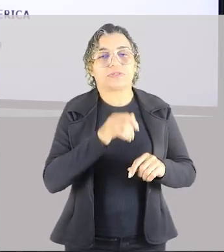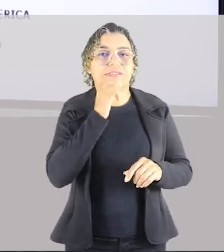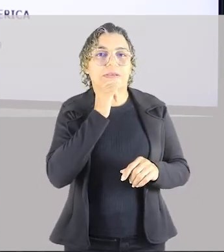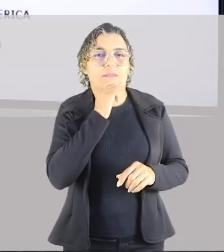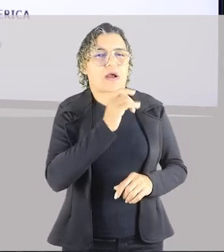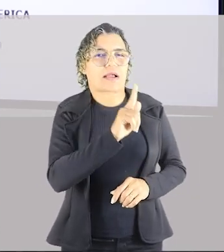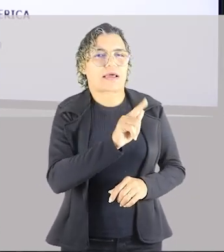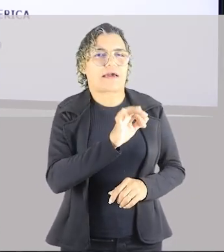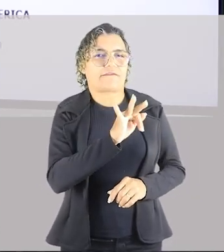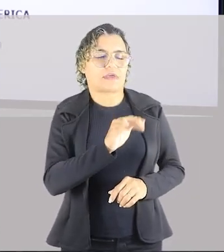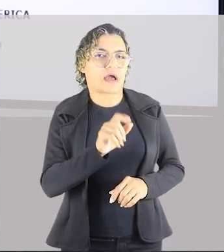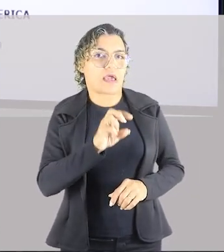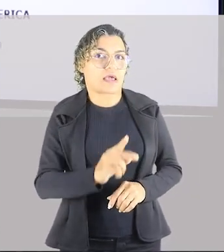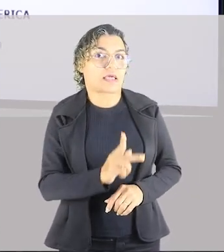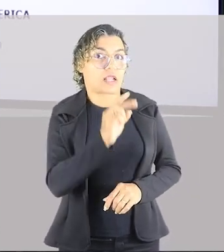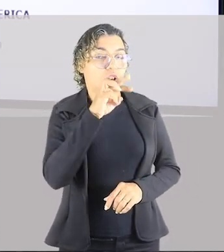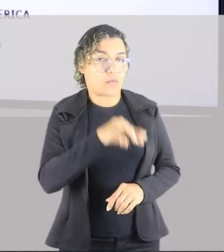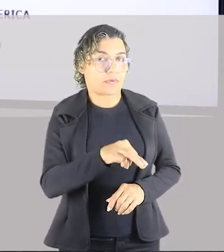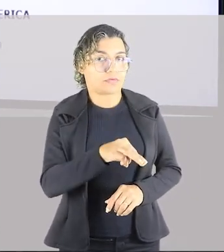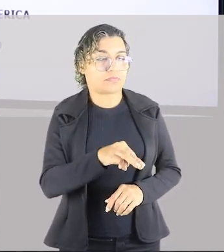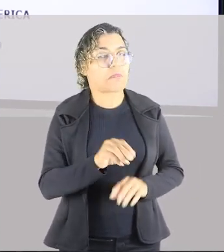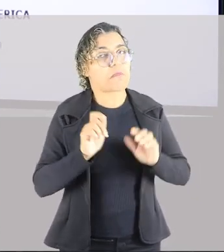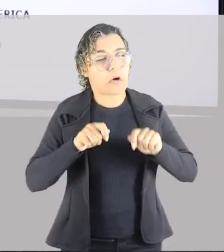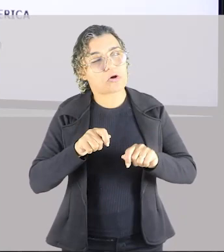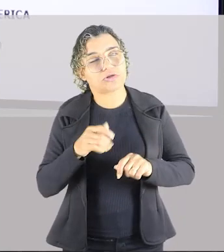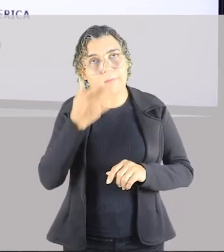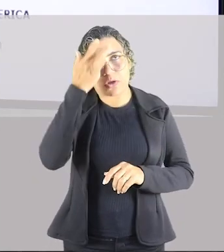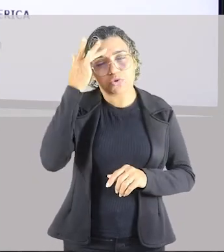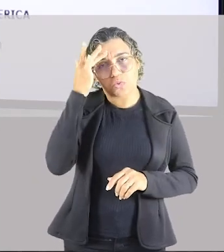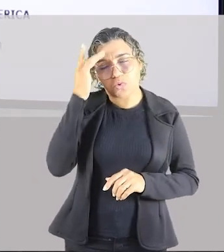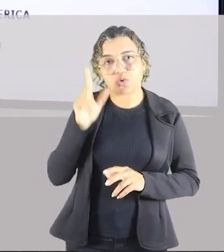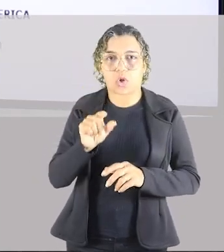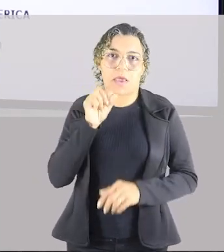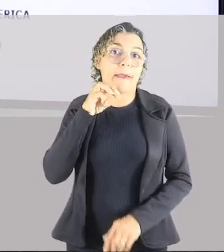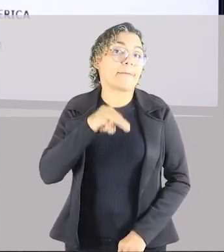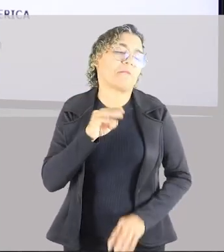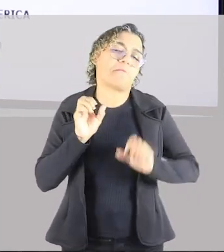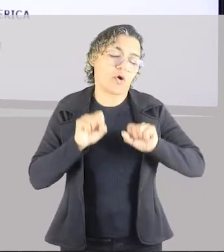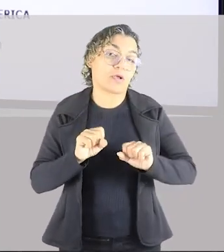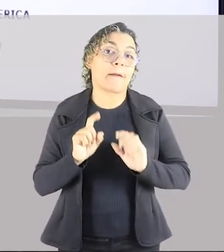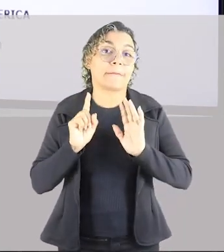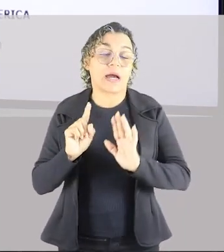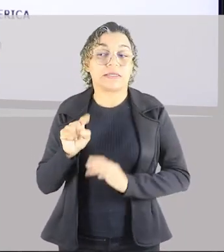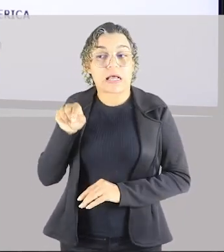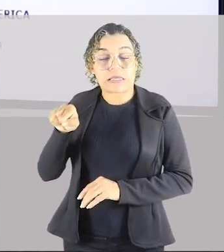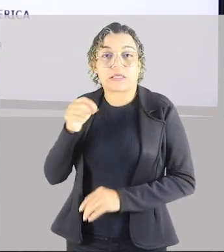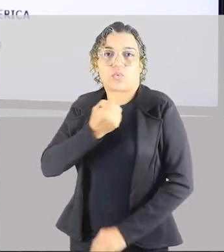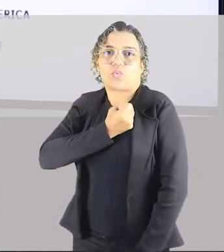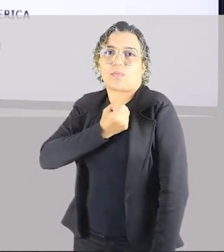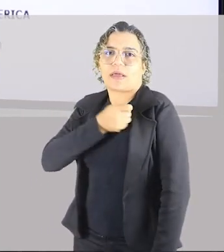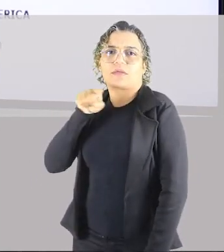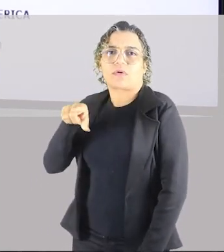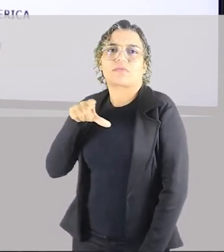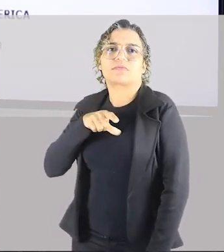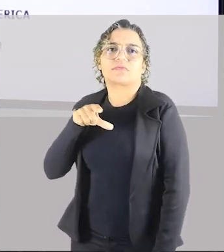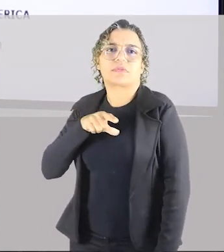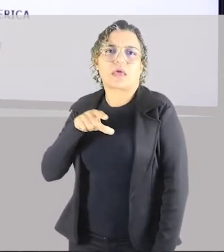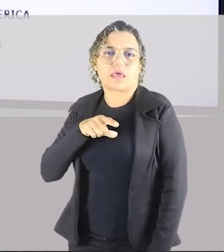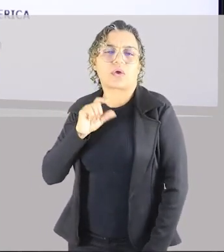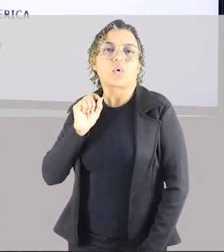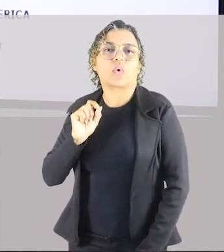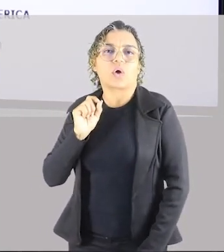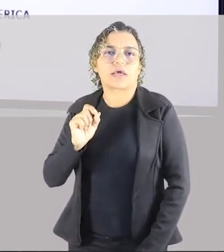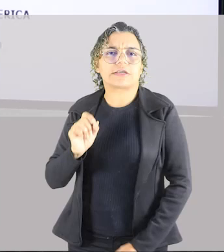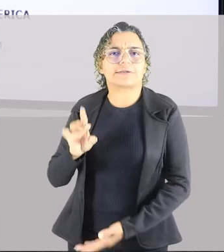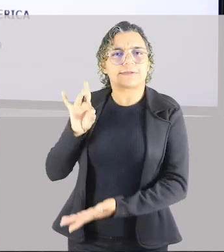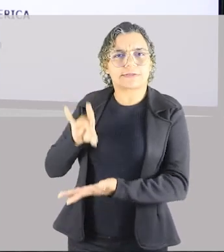metros, perfeito. É o autor do mapa, o autor dessa escala que vai definir. Mas na escala numérica nós vamos ter ali